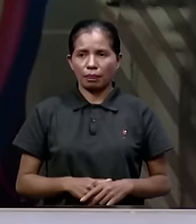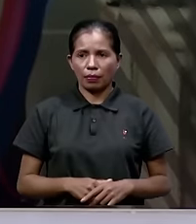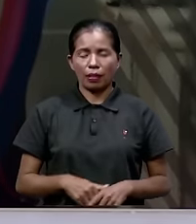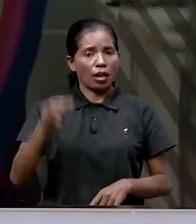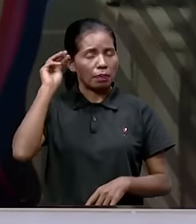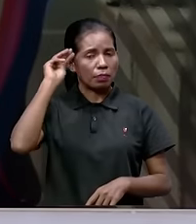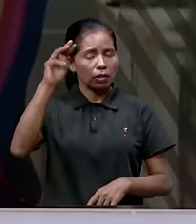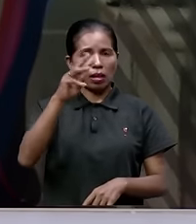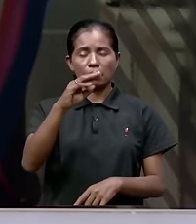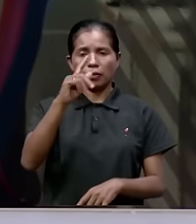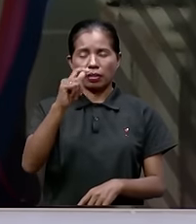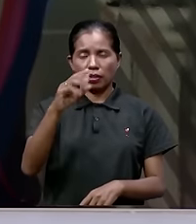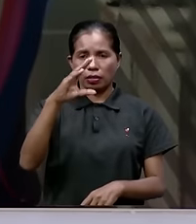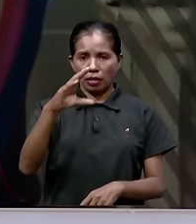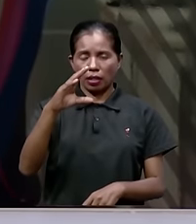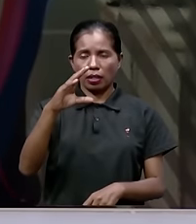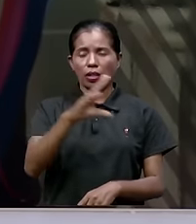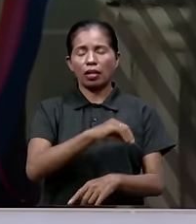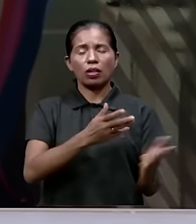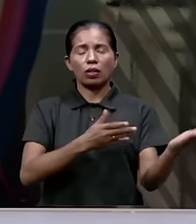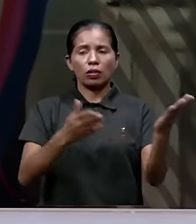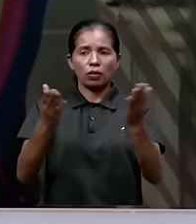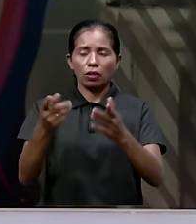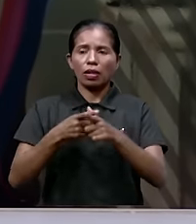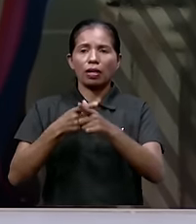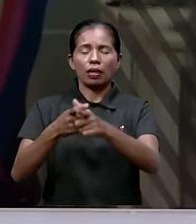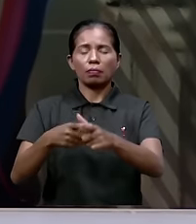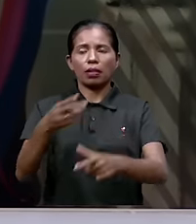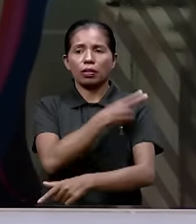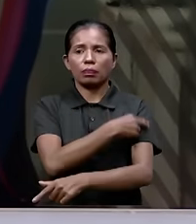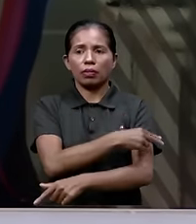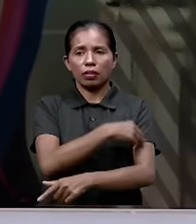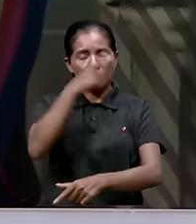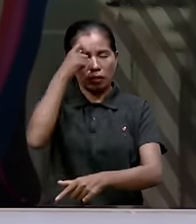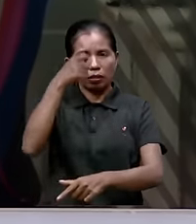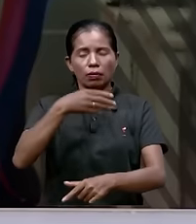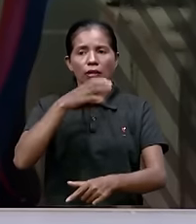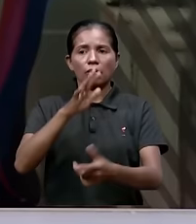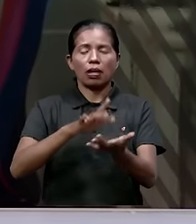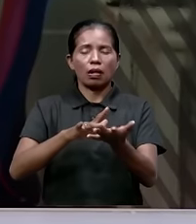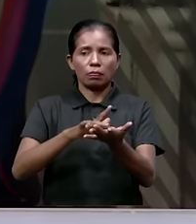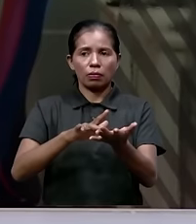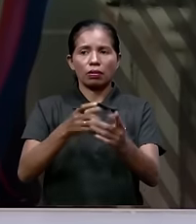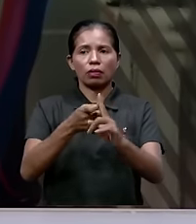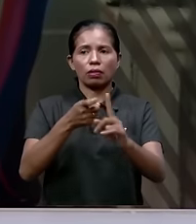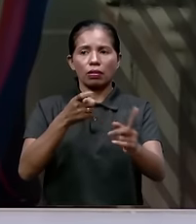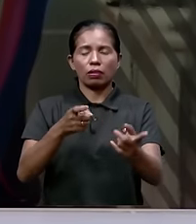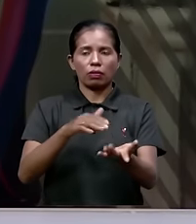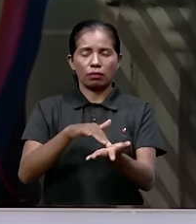Ministro de Comercio e Industria Nino Pereira tem que lori halai bo hospital, tamba consumo doce contaminado ho